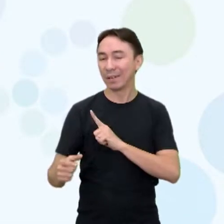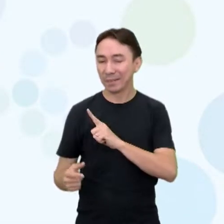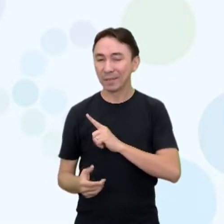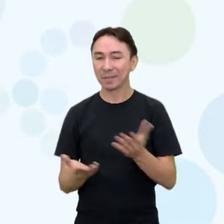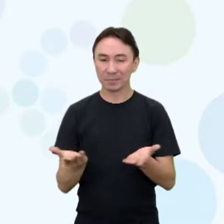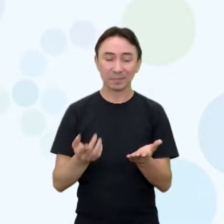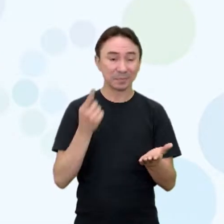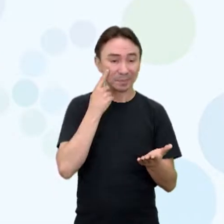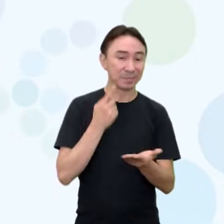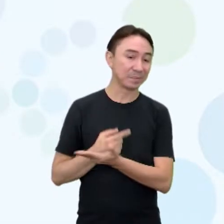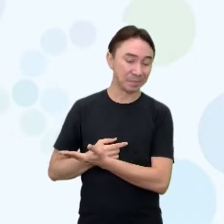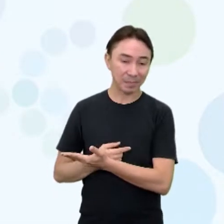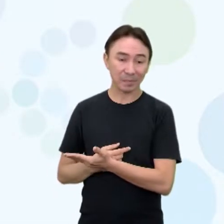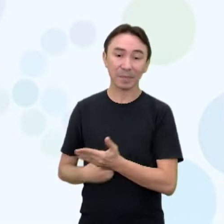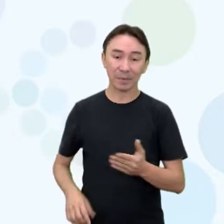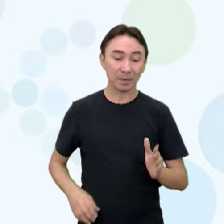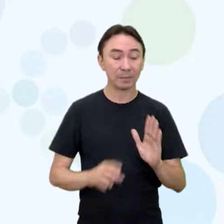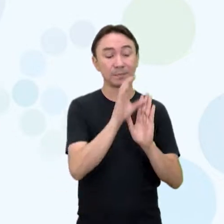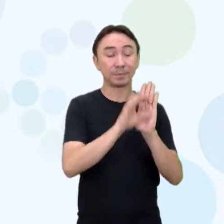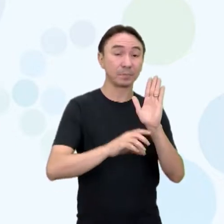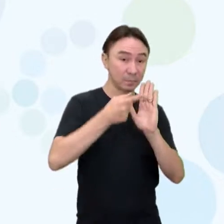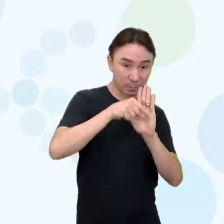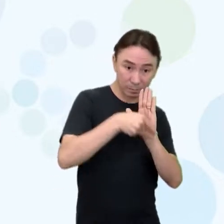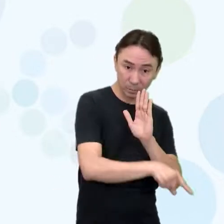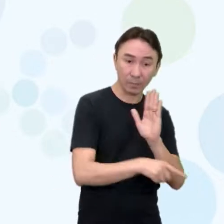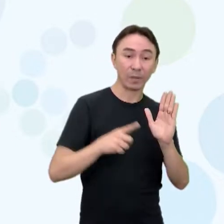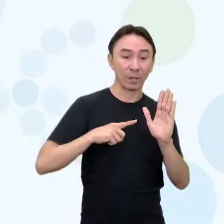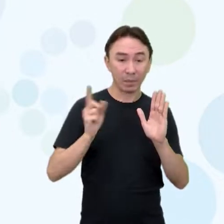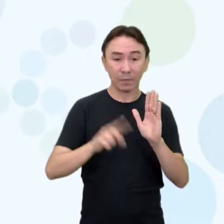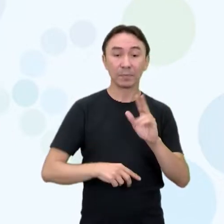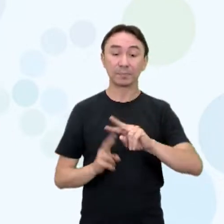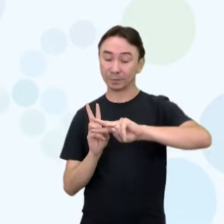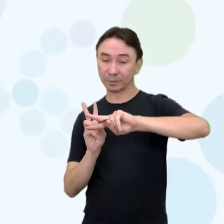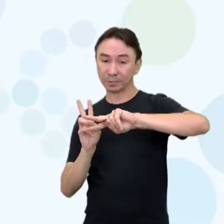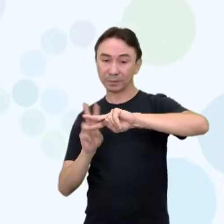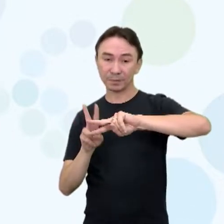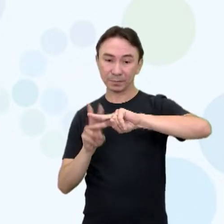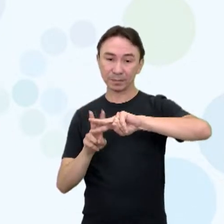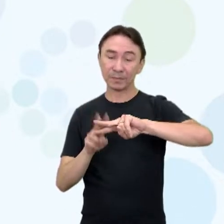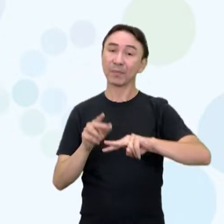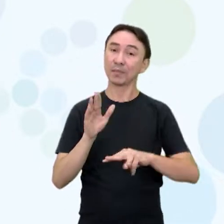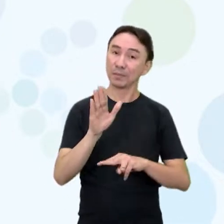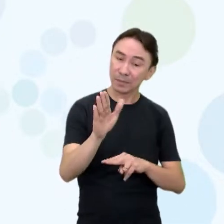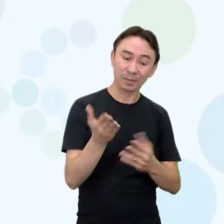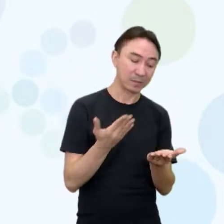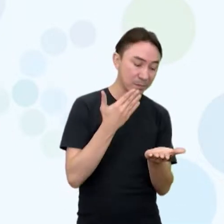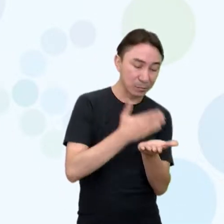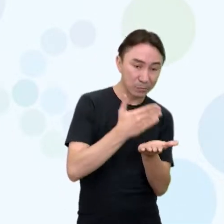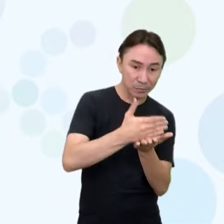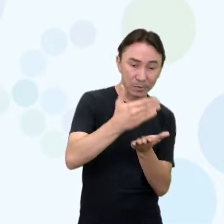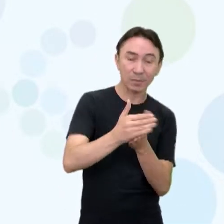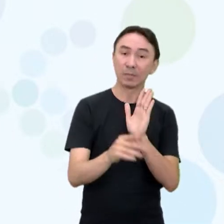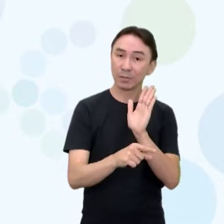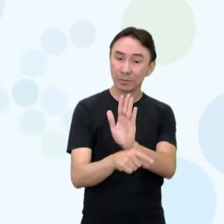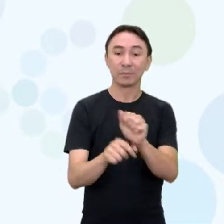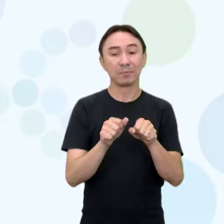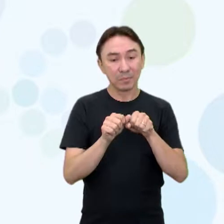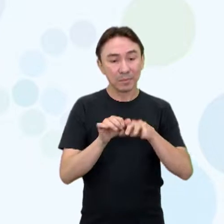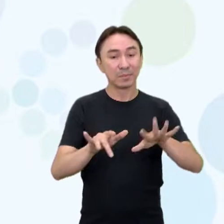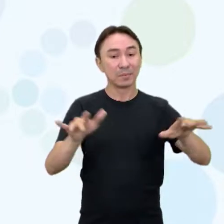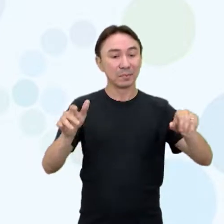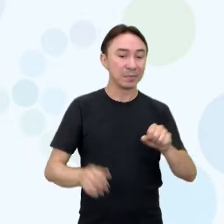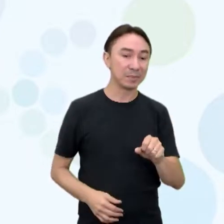aprofundamento é o hashtag Quem Divide Multiplica, o componente 4, trabalho, política e